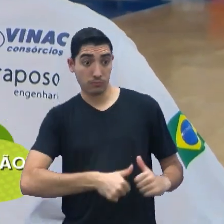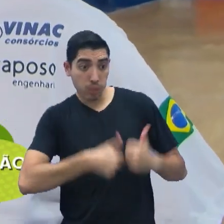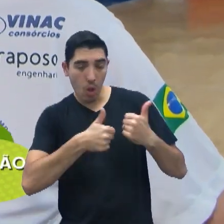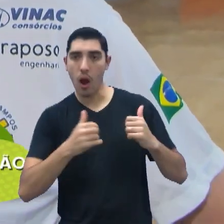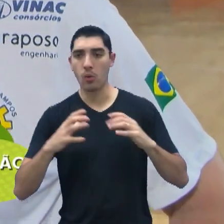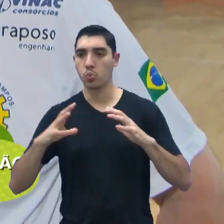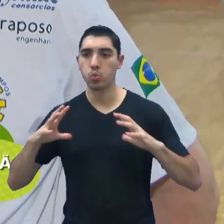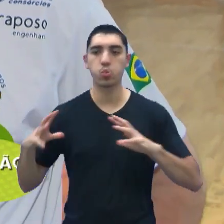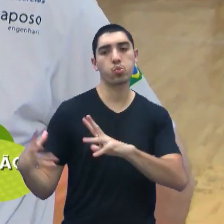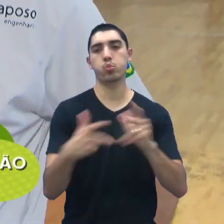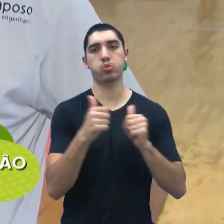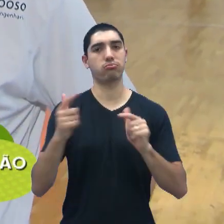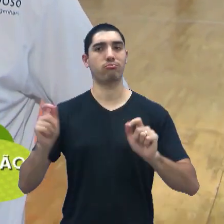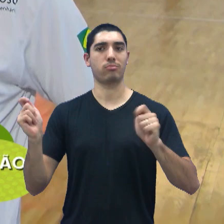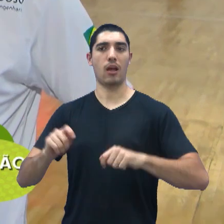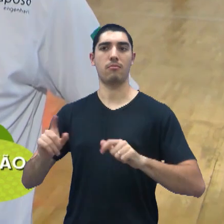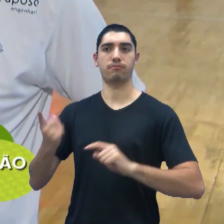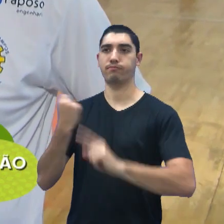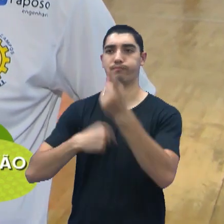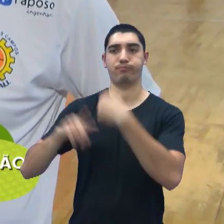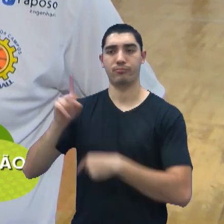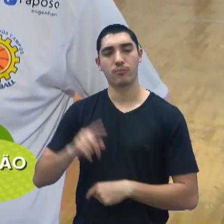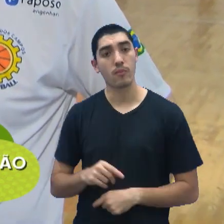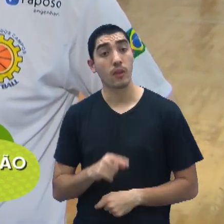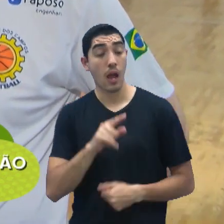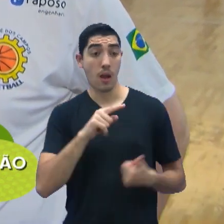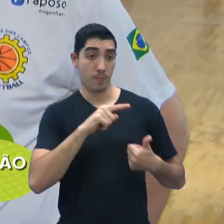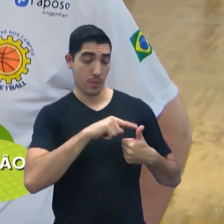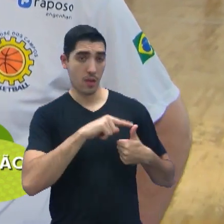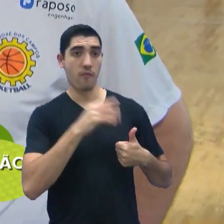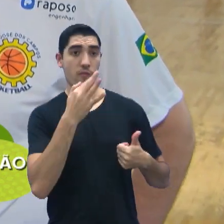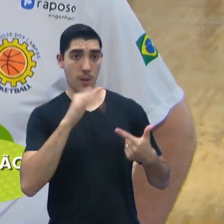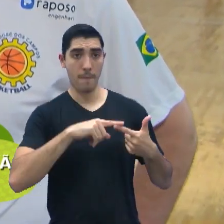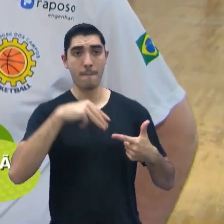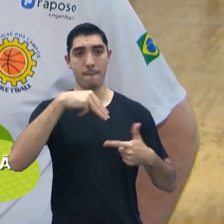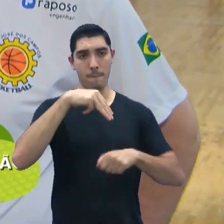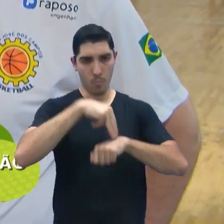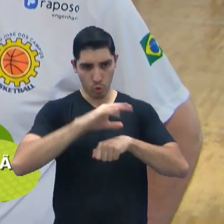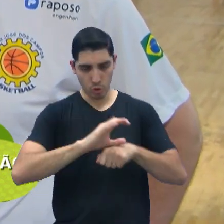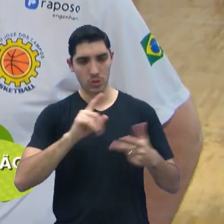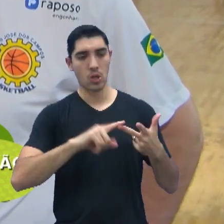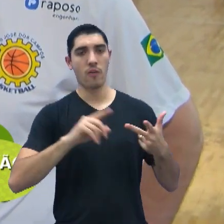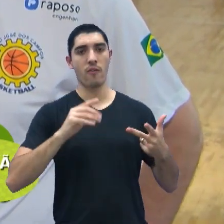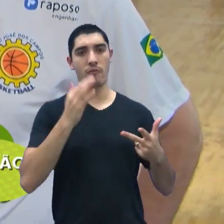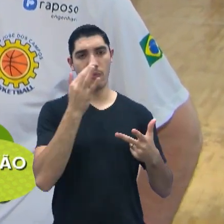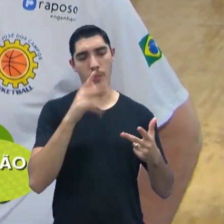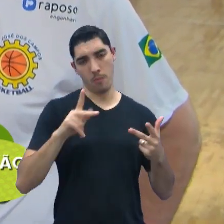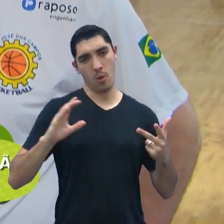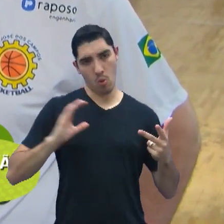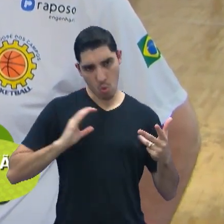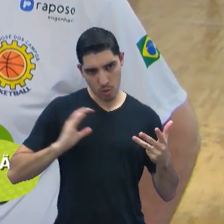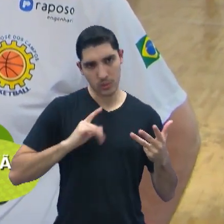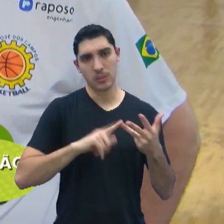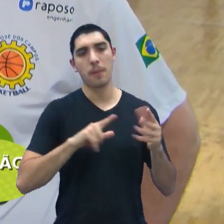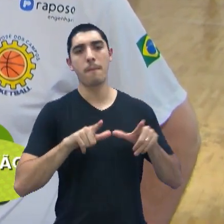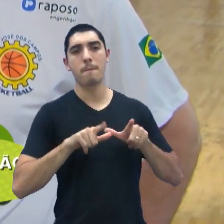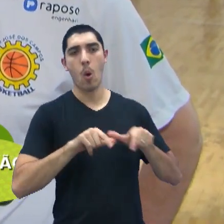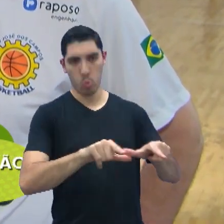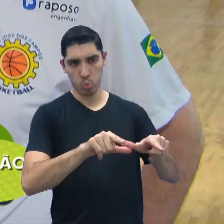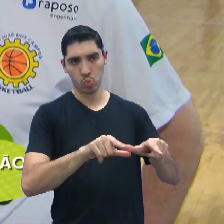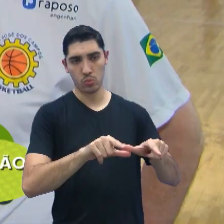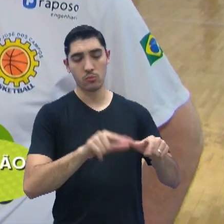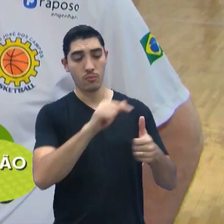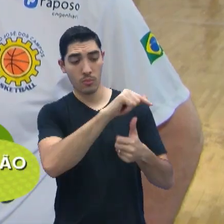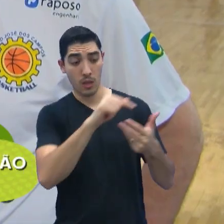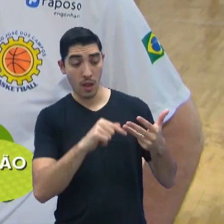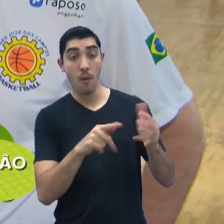fase de realinhamento, vocês têm como adversários Mogi, Franca, Corinthians e Bauru. Desses jogos, 3 em casa. Isso também é uma